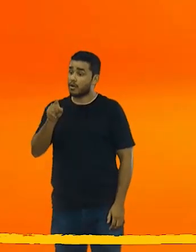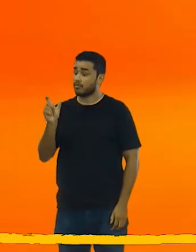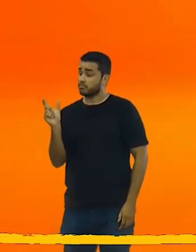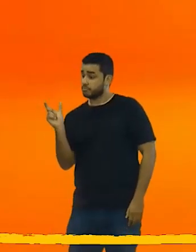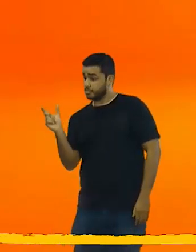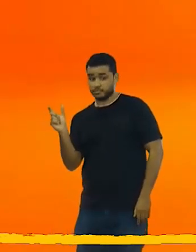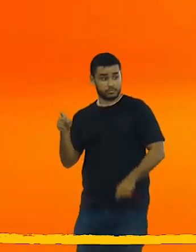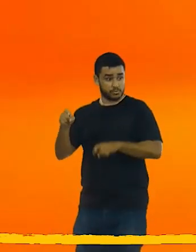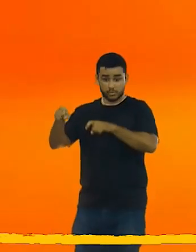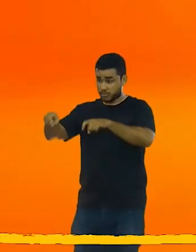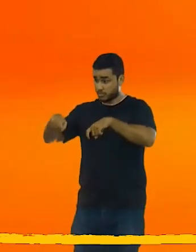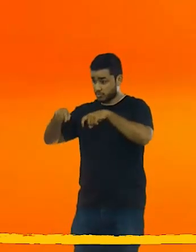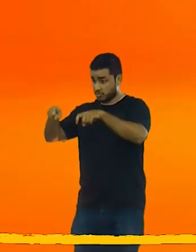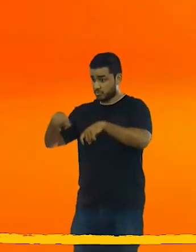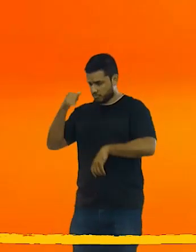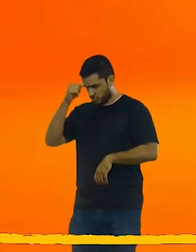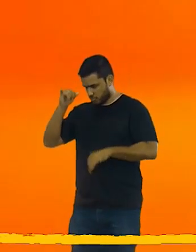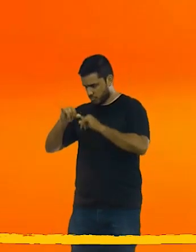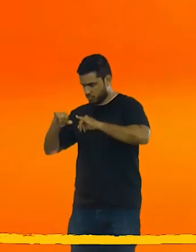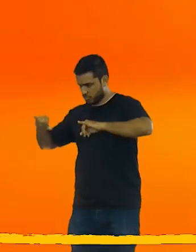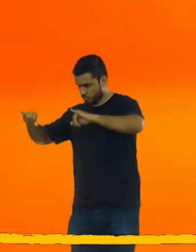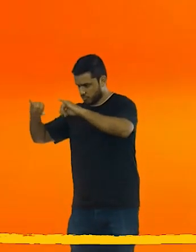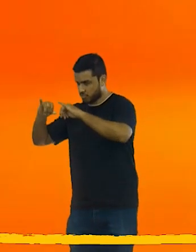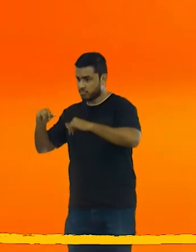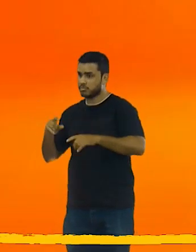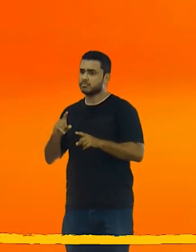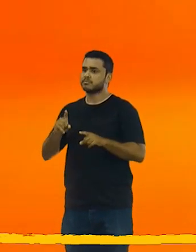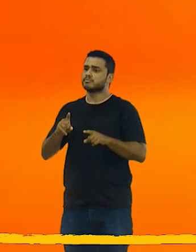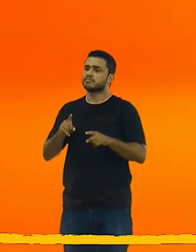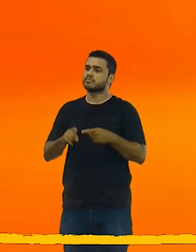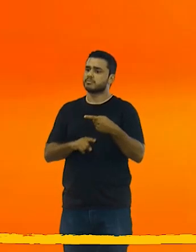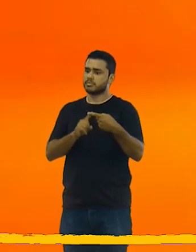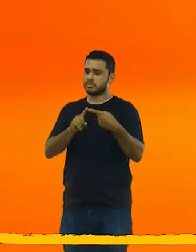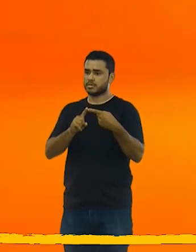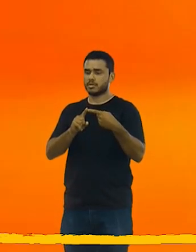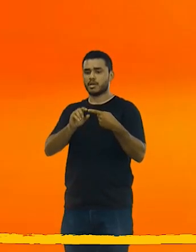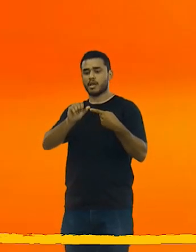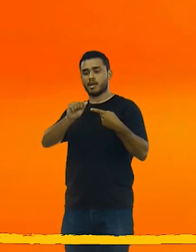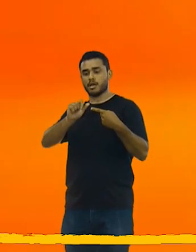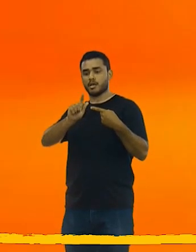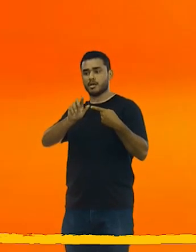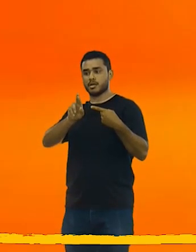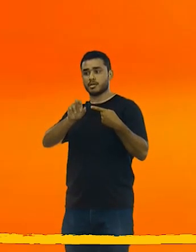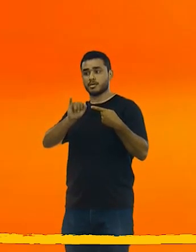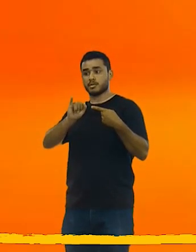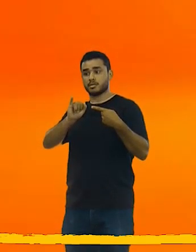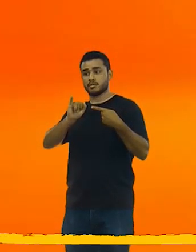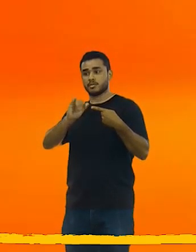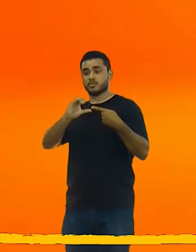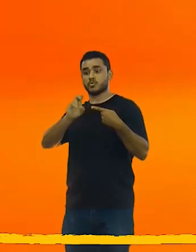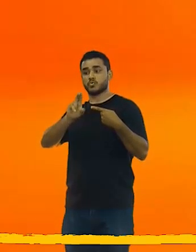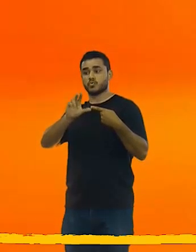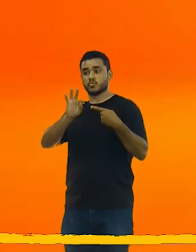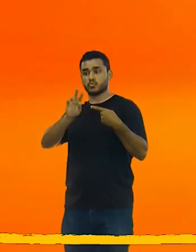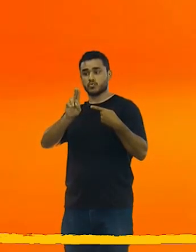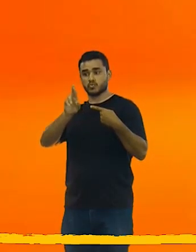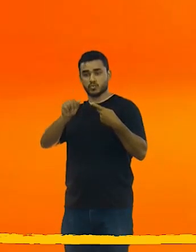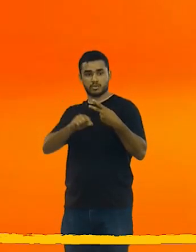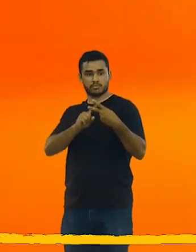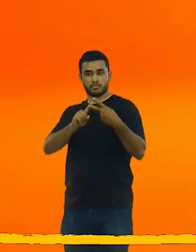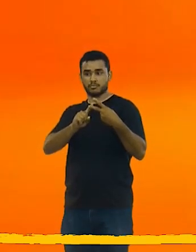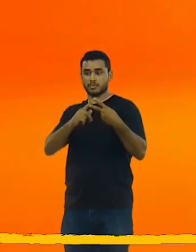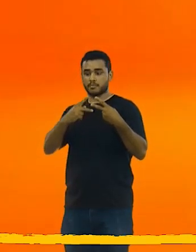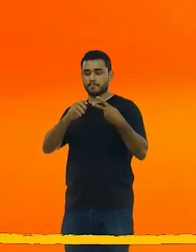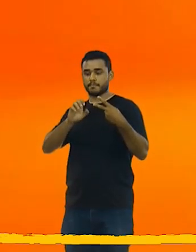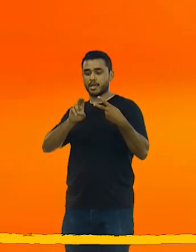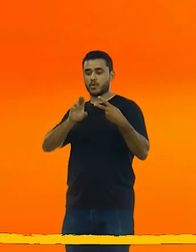agricultura, agropecuária e agronegócio? A sua competência 4, tá? As habilidades 16, 17,